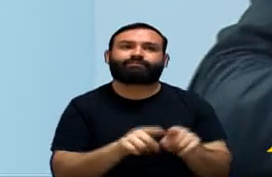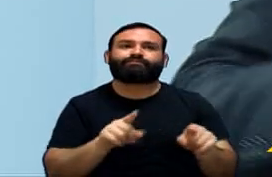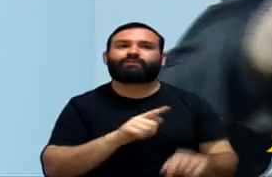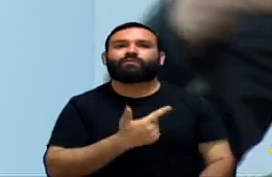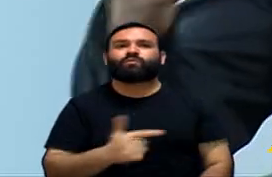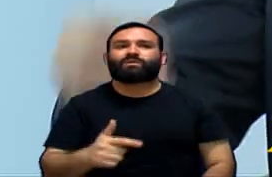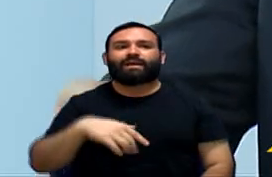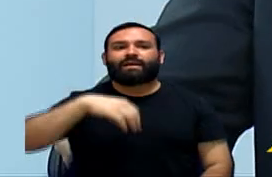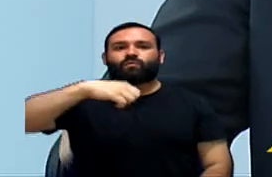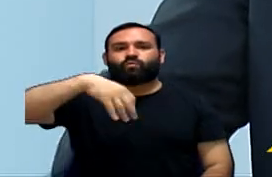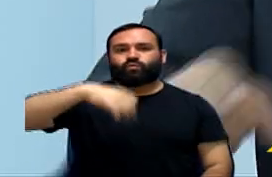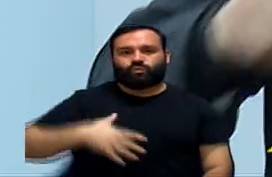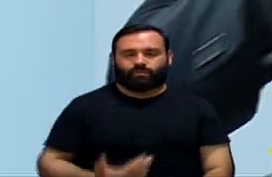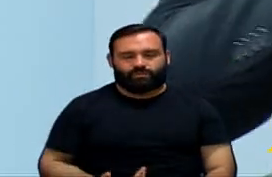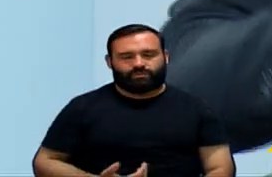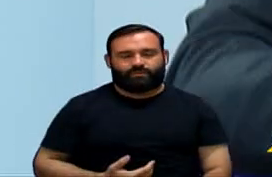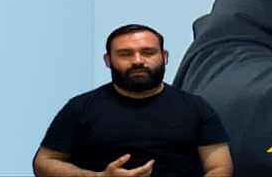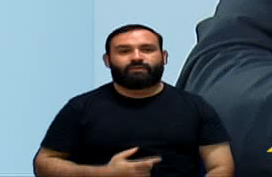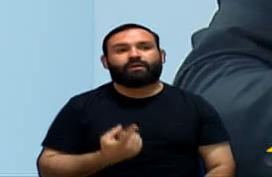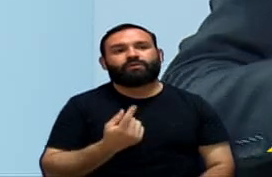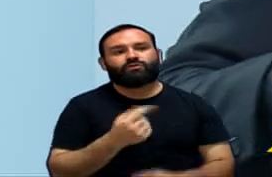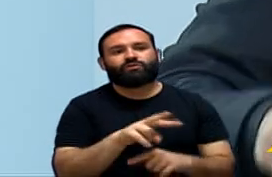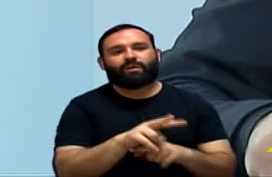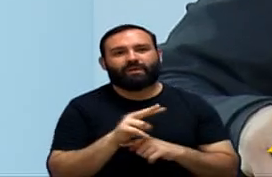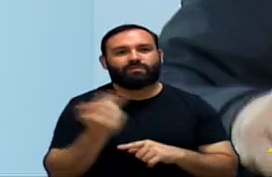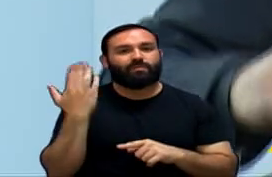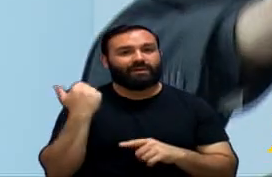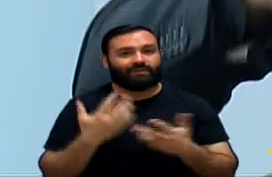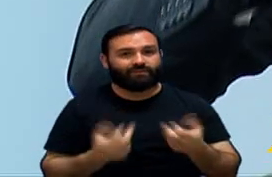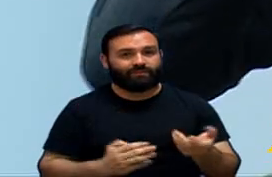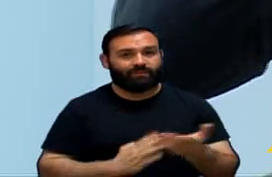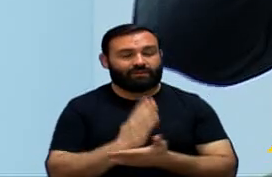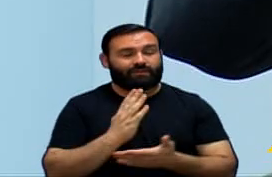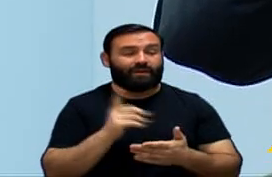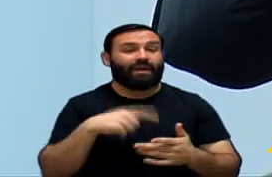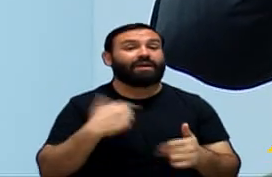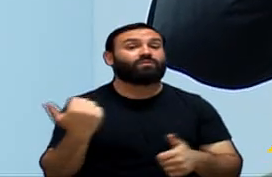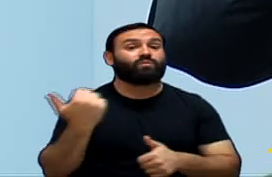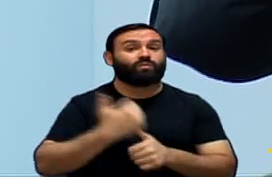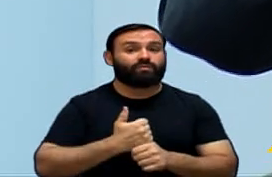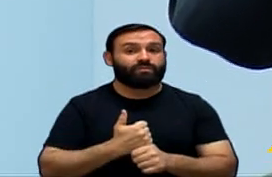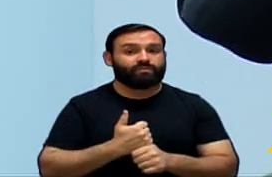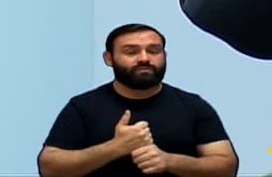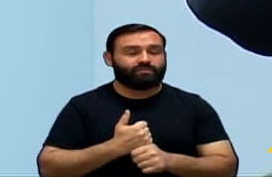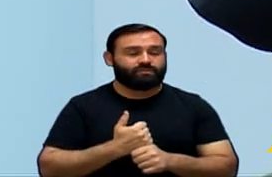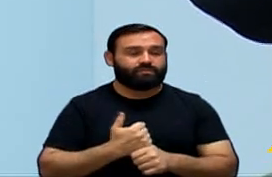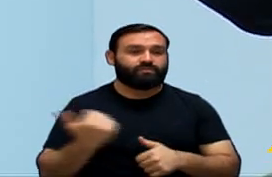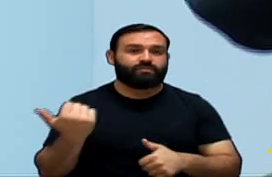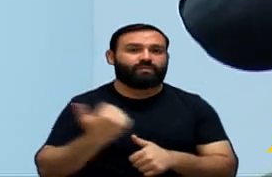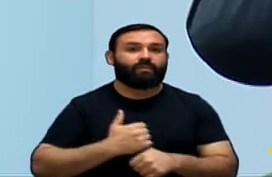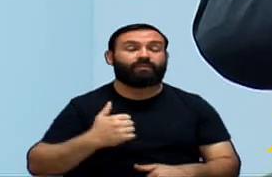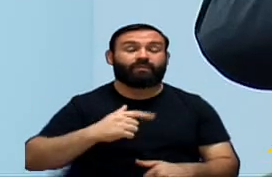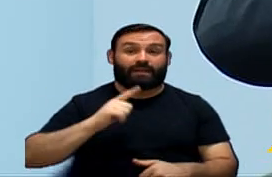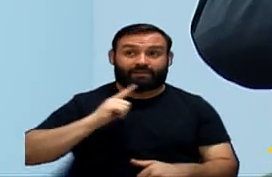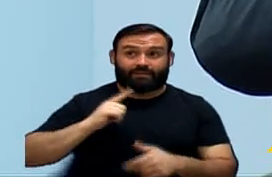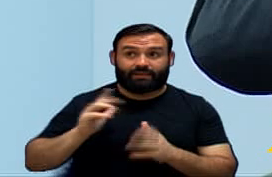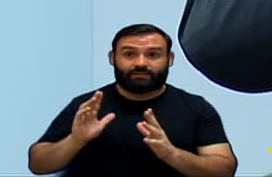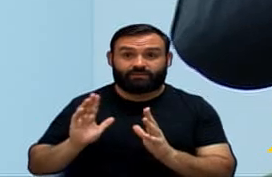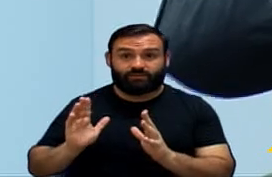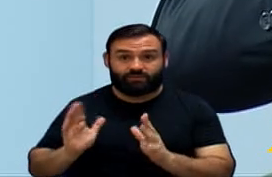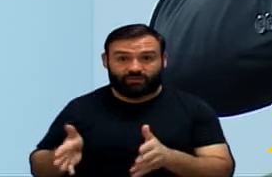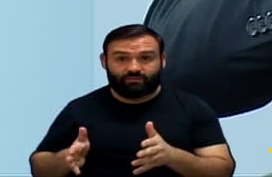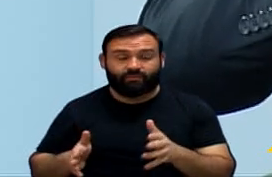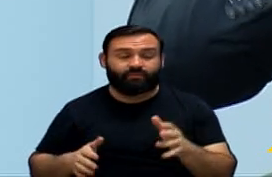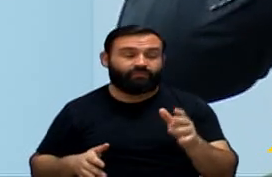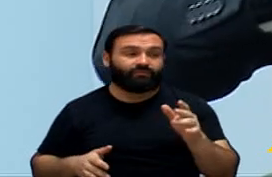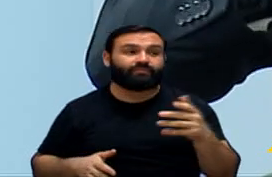não possui iluminação o empréstimo como foi aprovado é para substituição é substituição das existentes mas